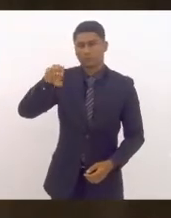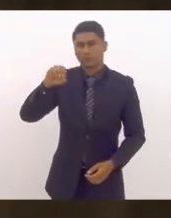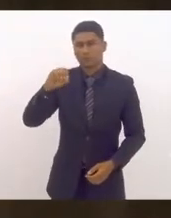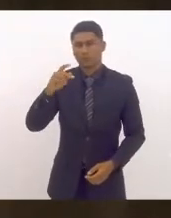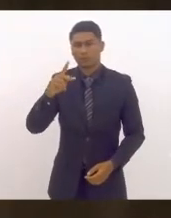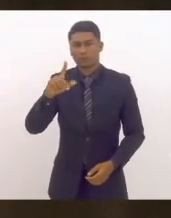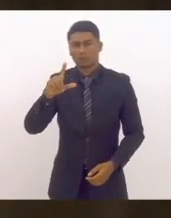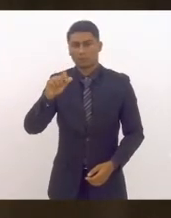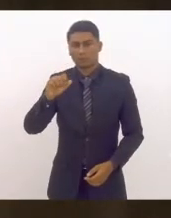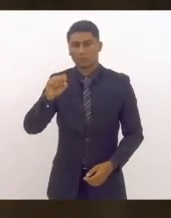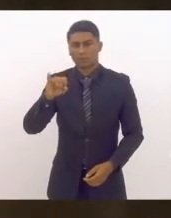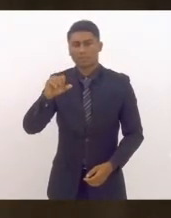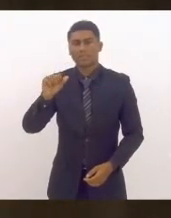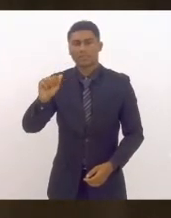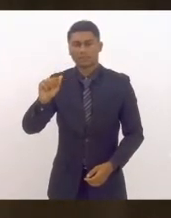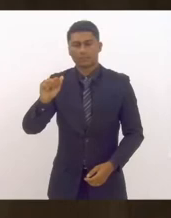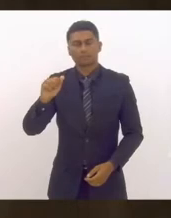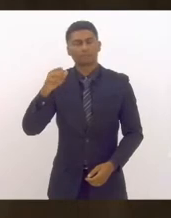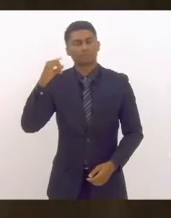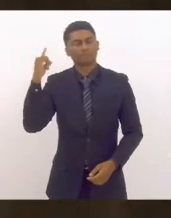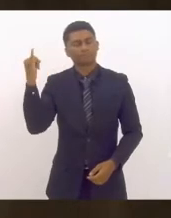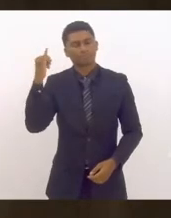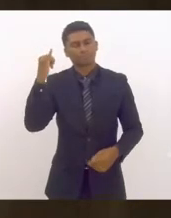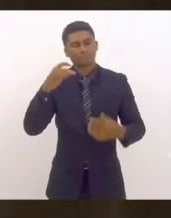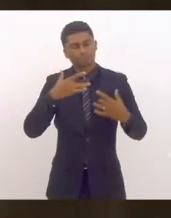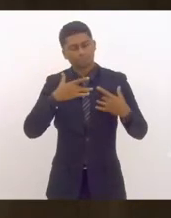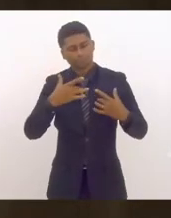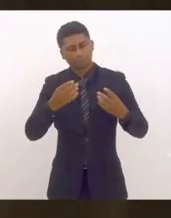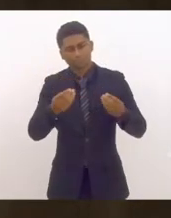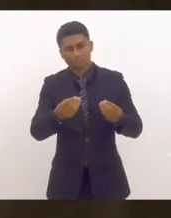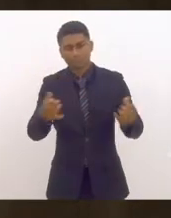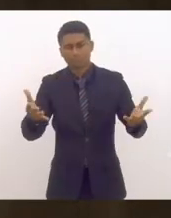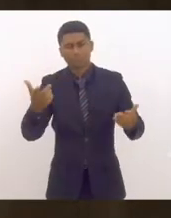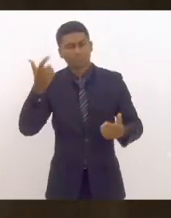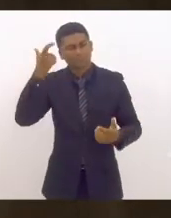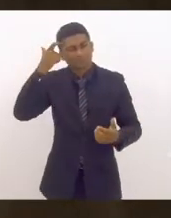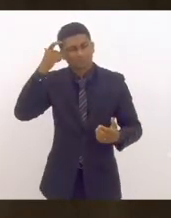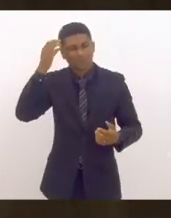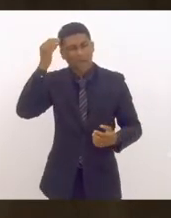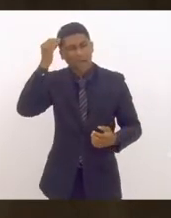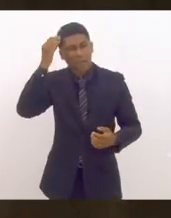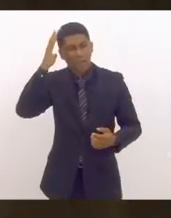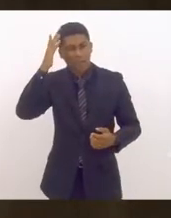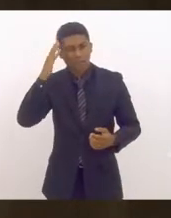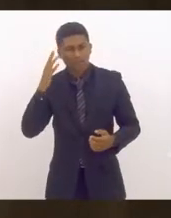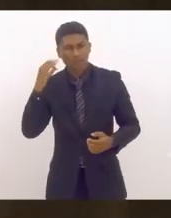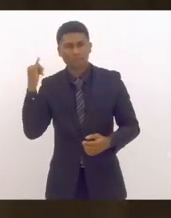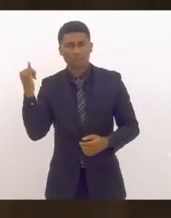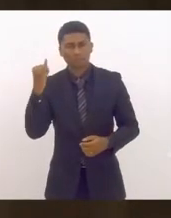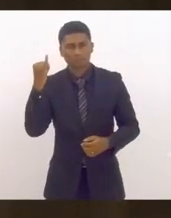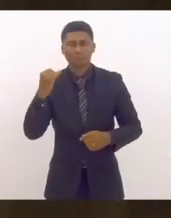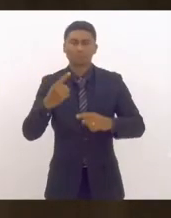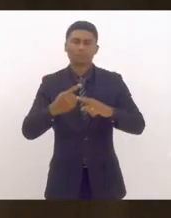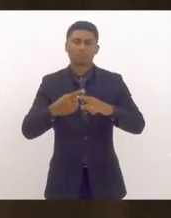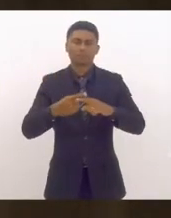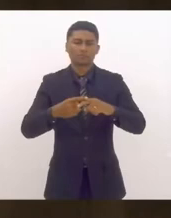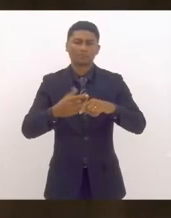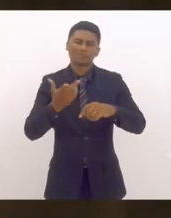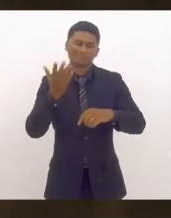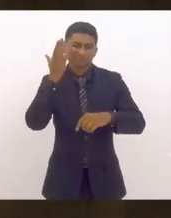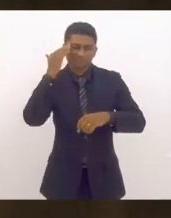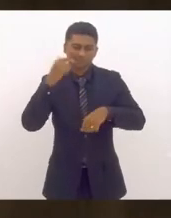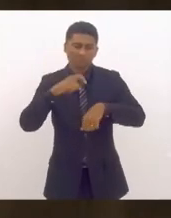maligna, são muito importantes. A peruca é, de fato, fundamental naquele momento